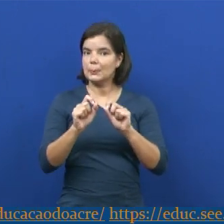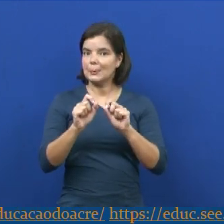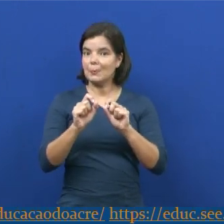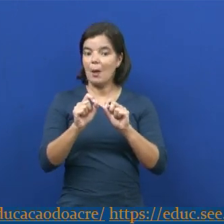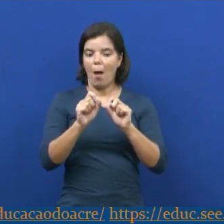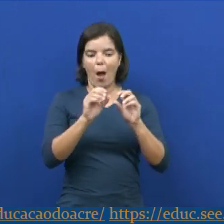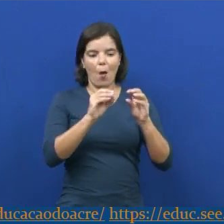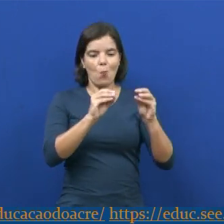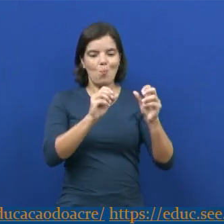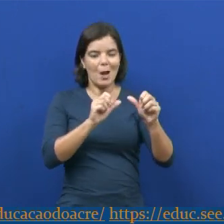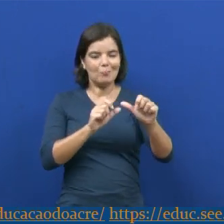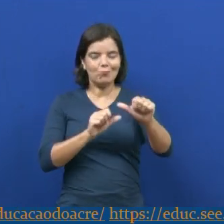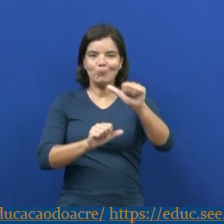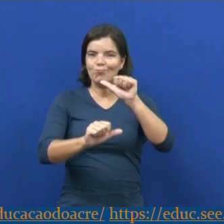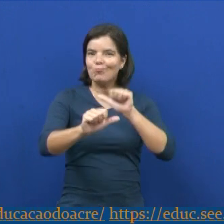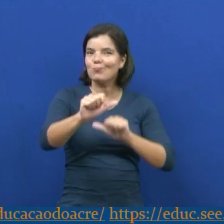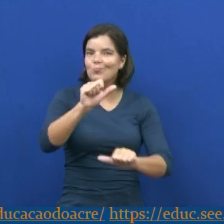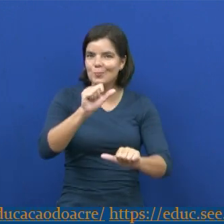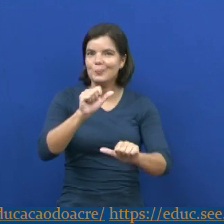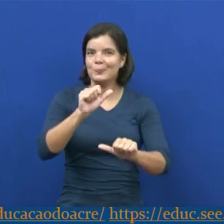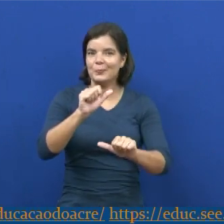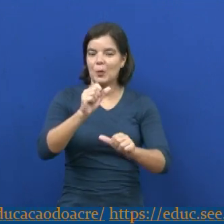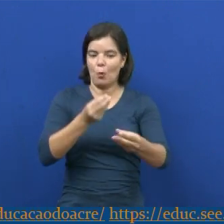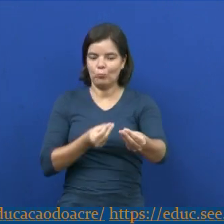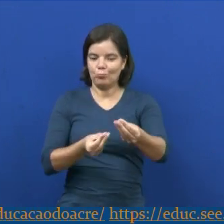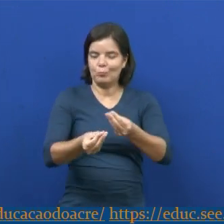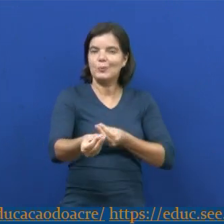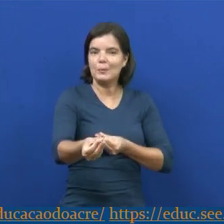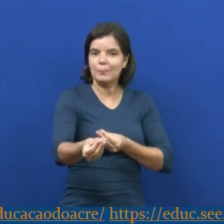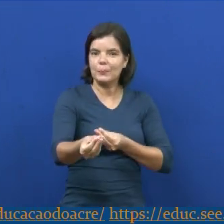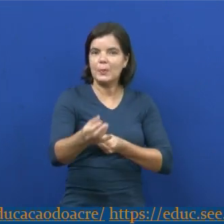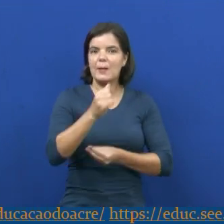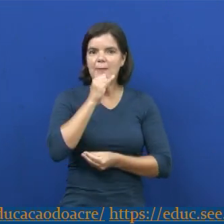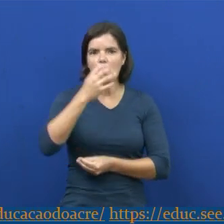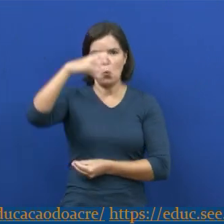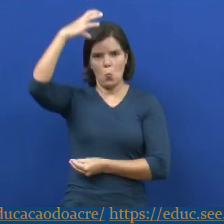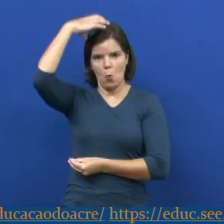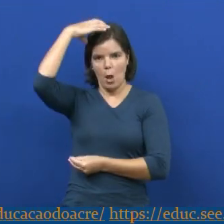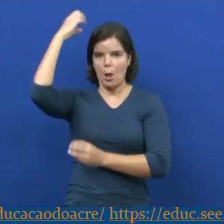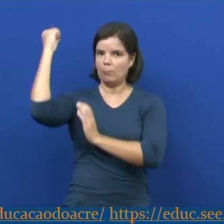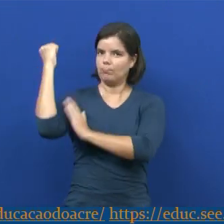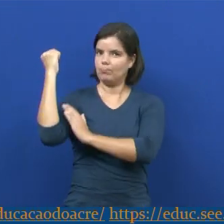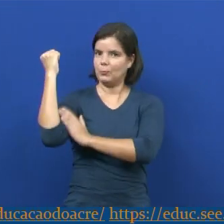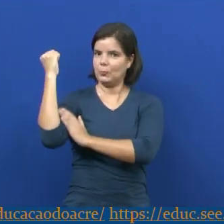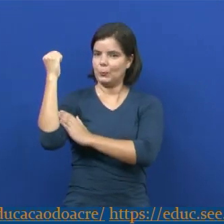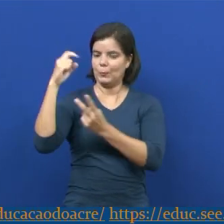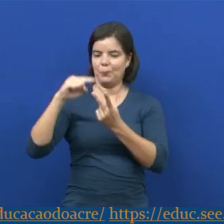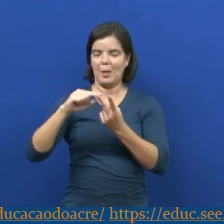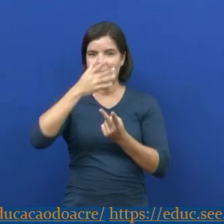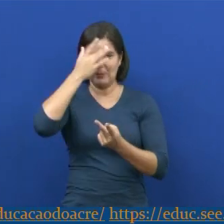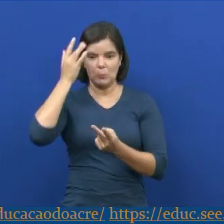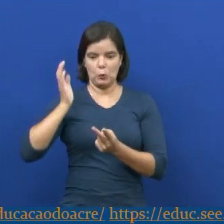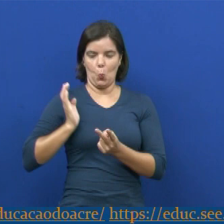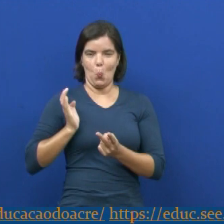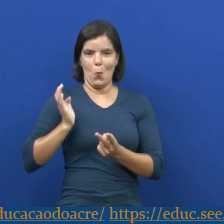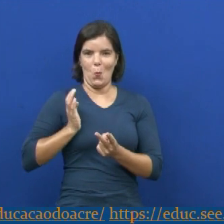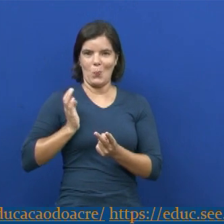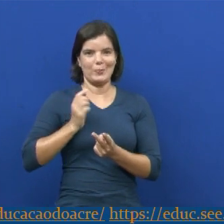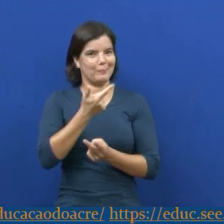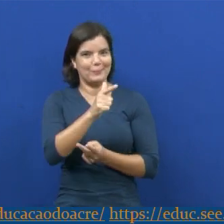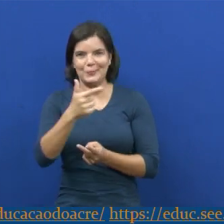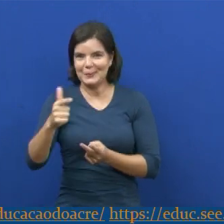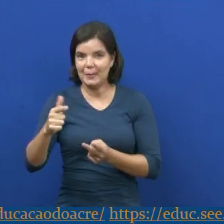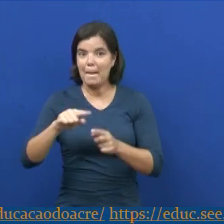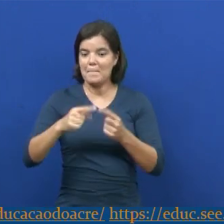uma troca de o rei tem poder, a burguesia não tem poder, mas tem